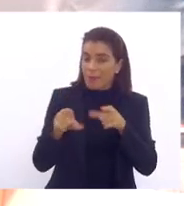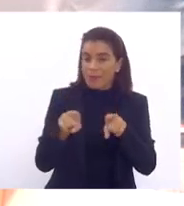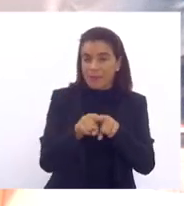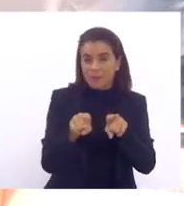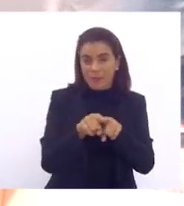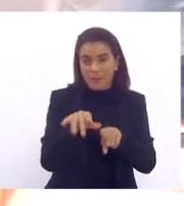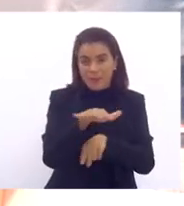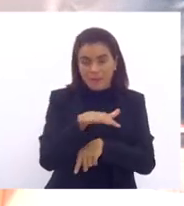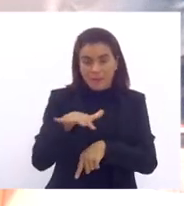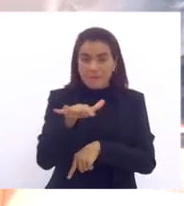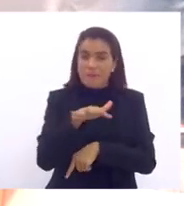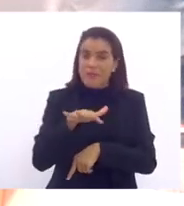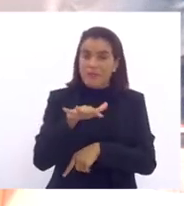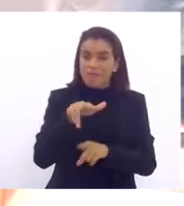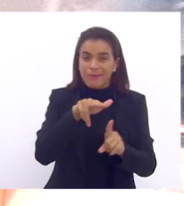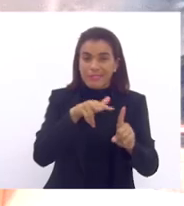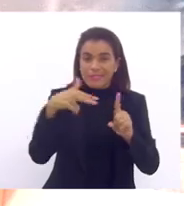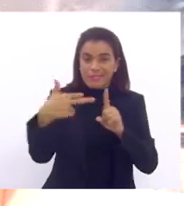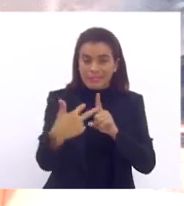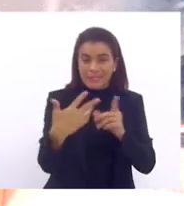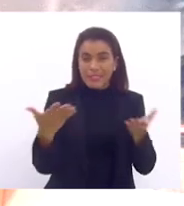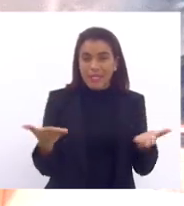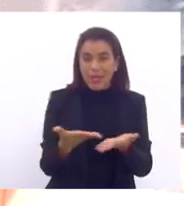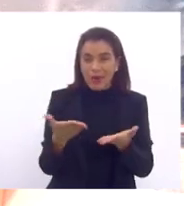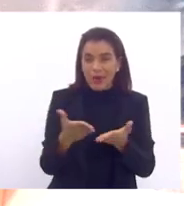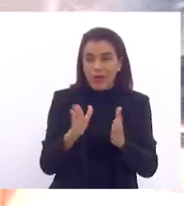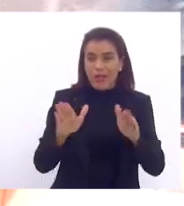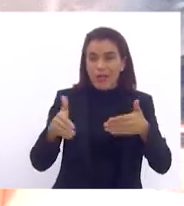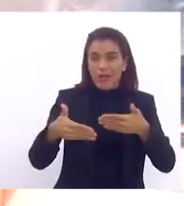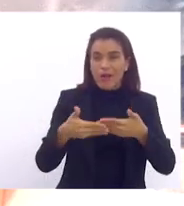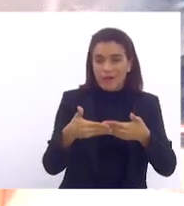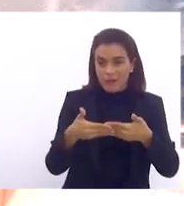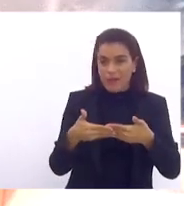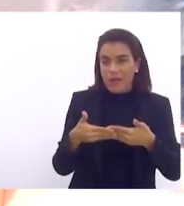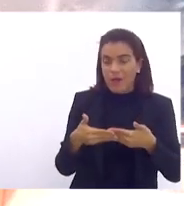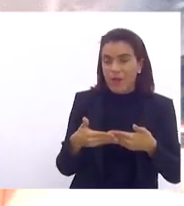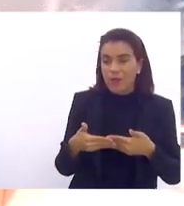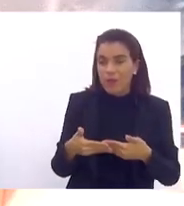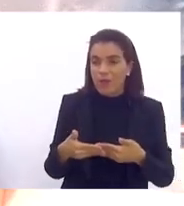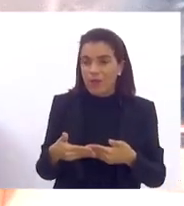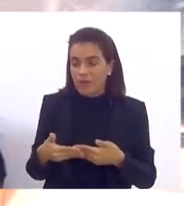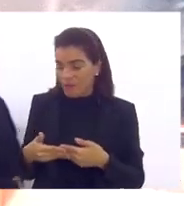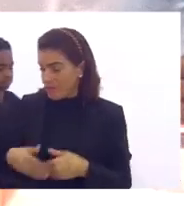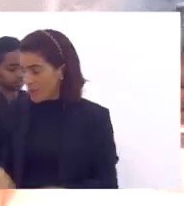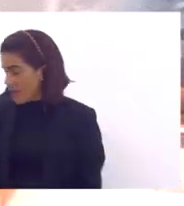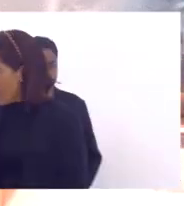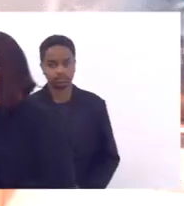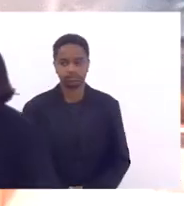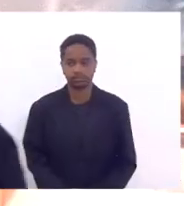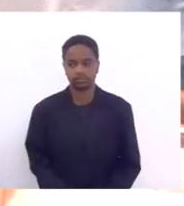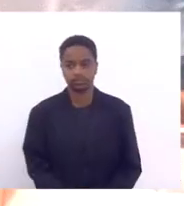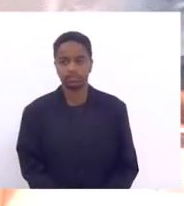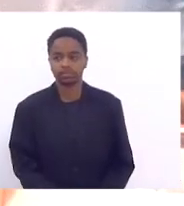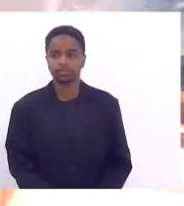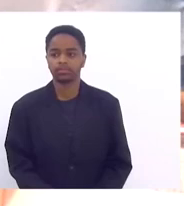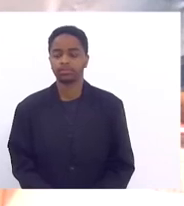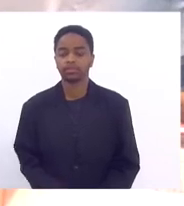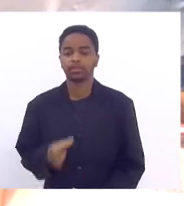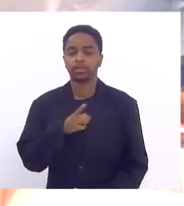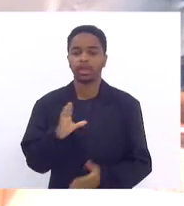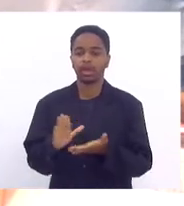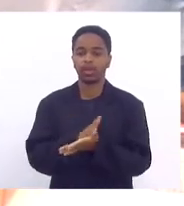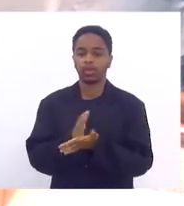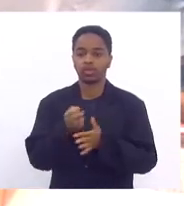por essa dimensão e agora chegando na parte final algum algumas sugestões